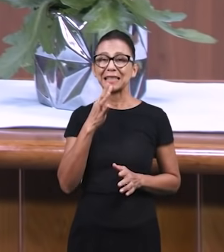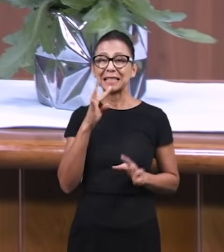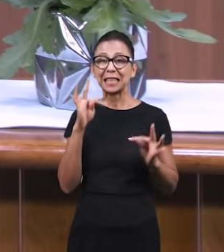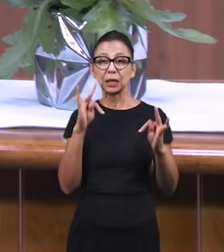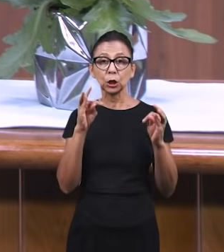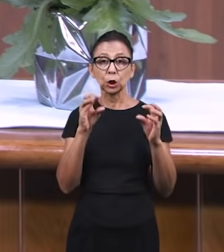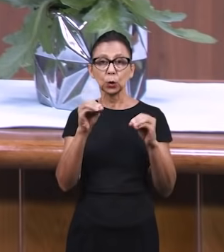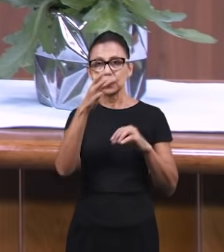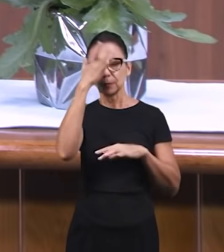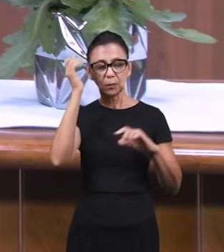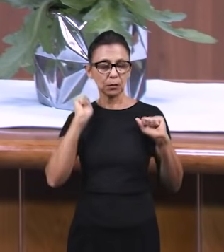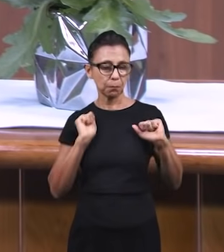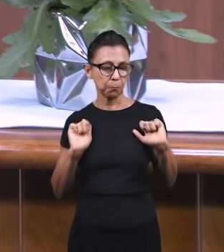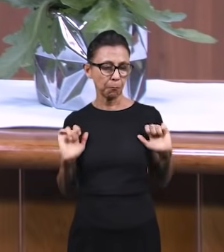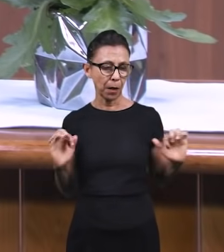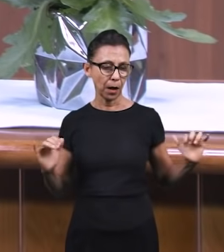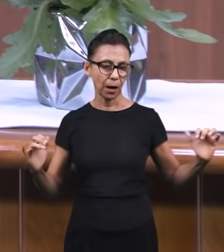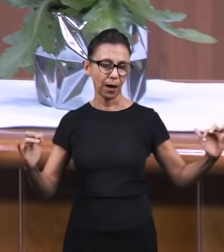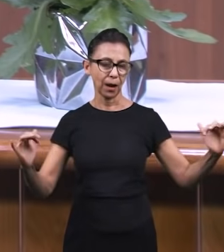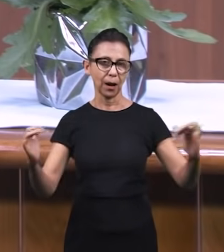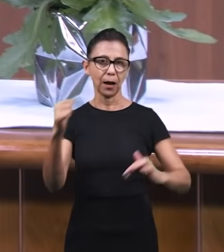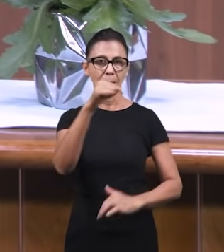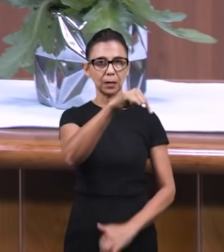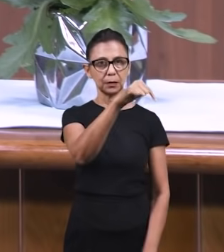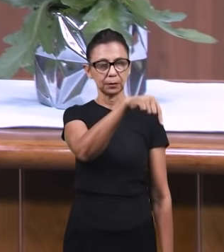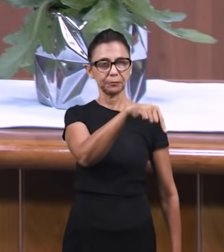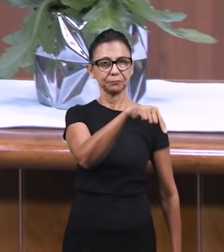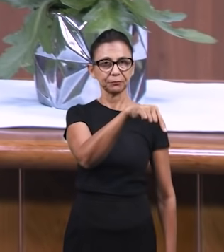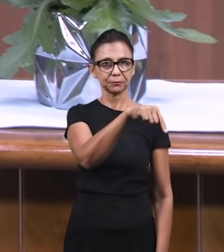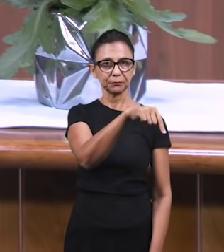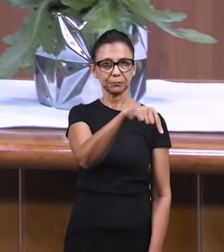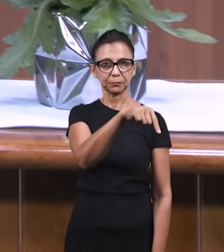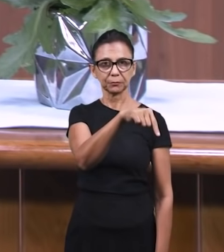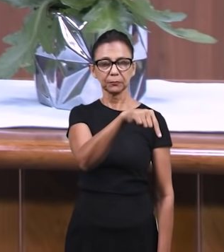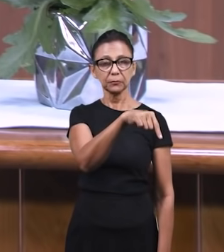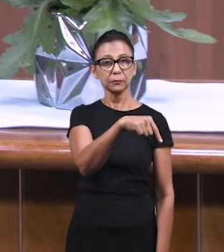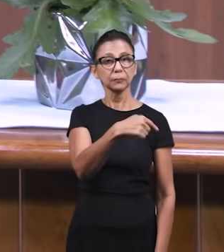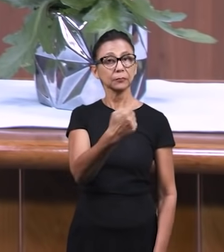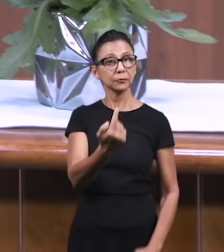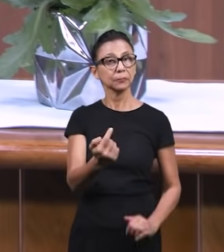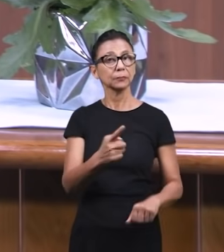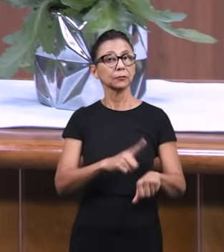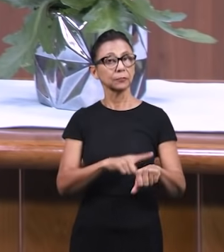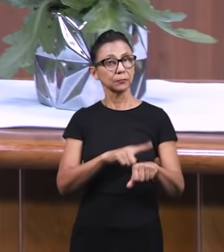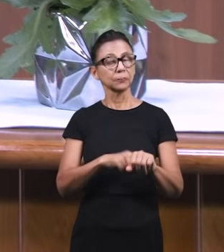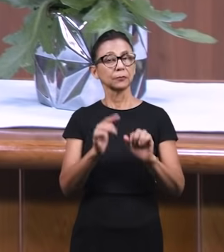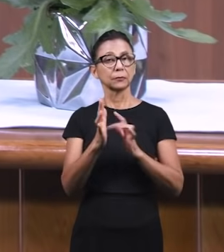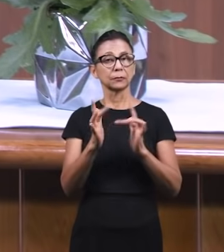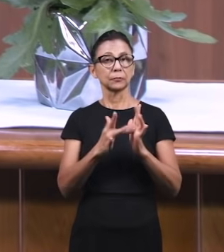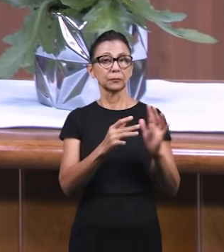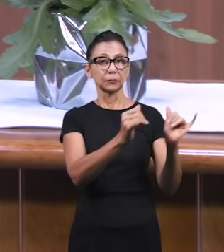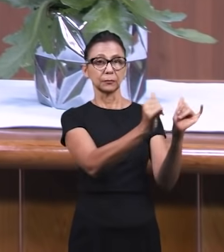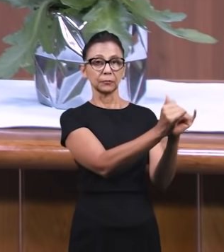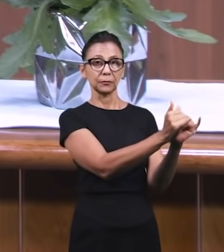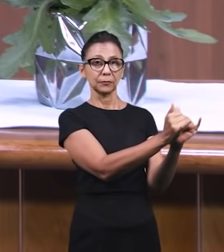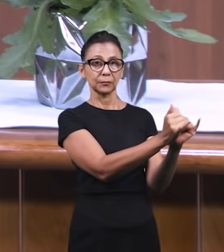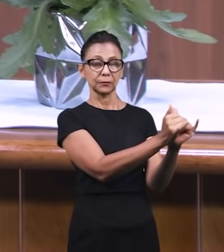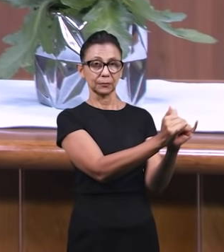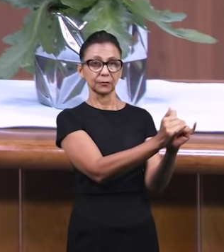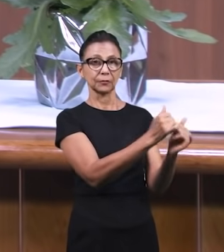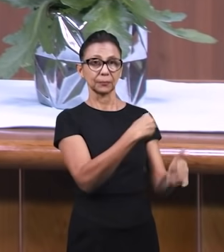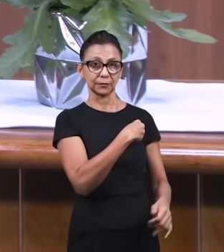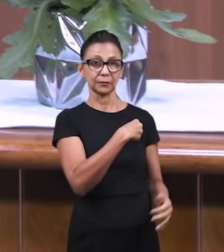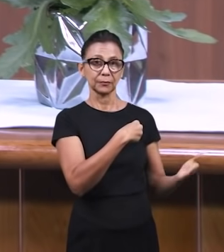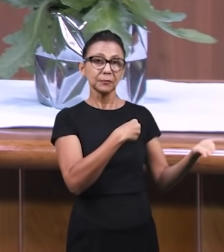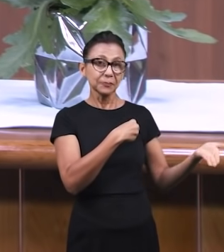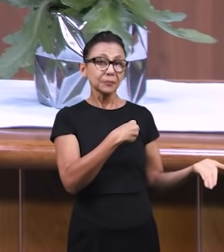tem o poder de sondar o coração do homem. Então, quando Jesus perdoa os pecados daquele paralítico, quando Jesus perdoa os pecados,